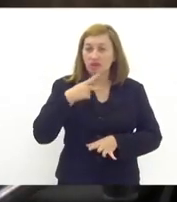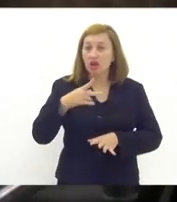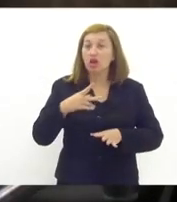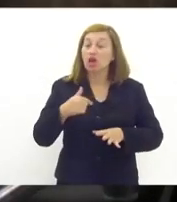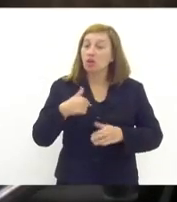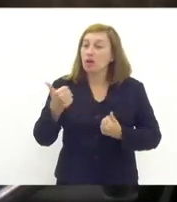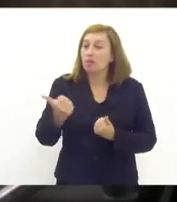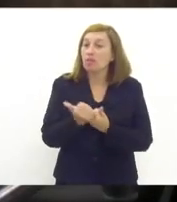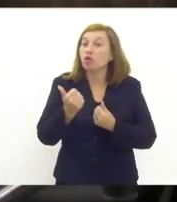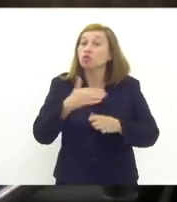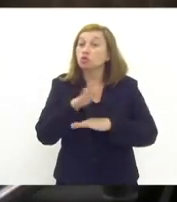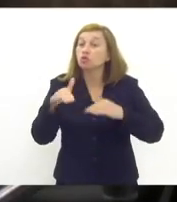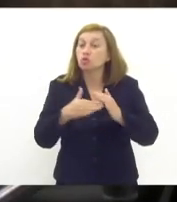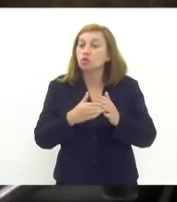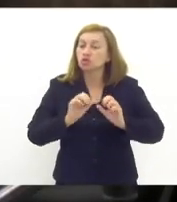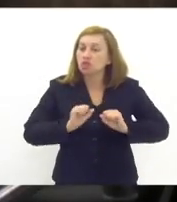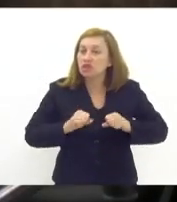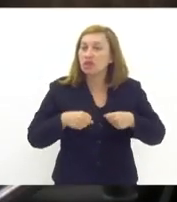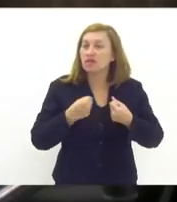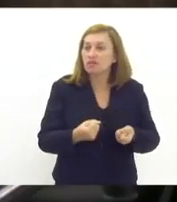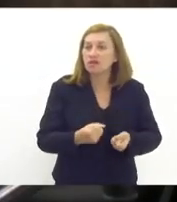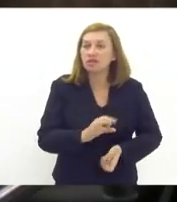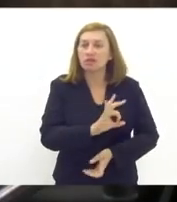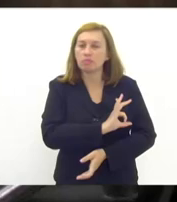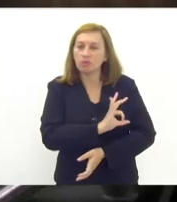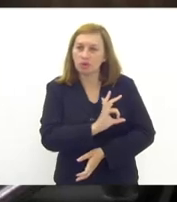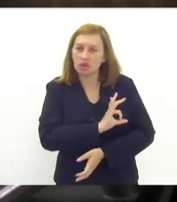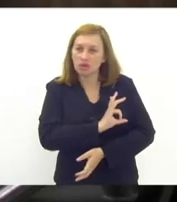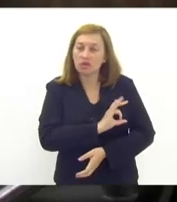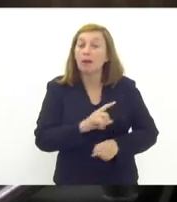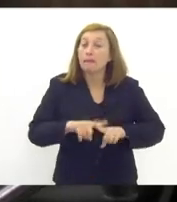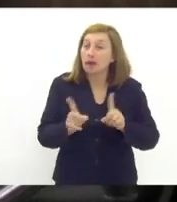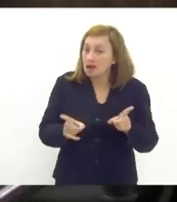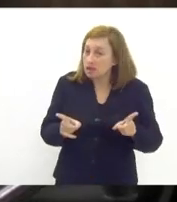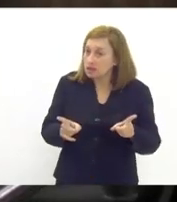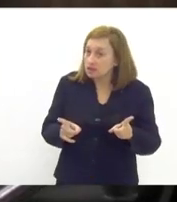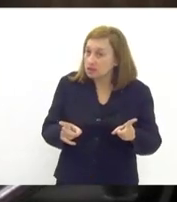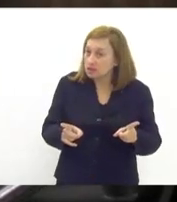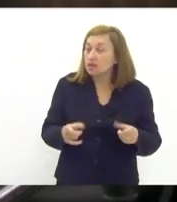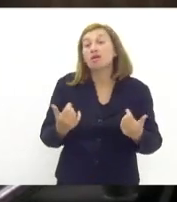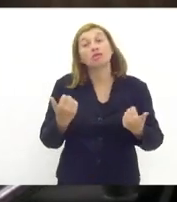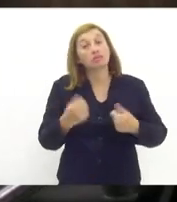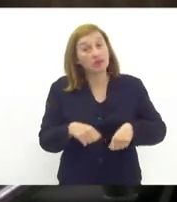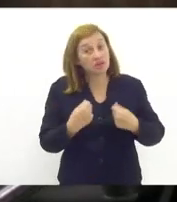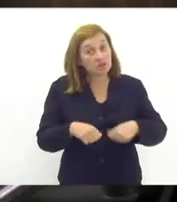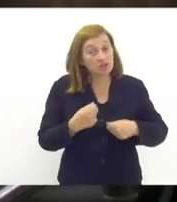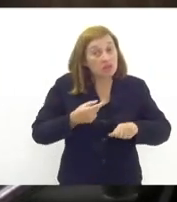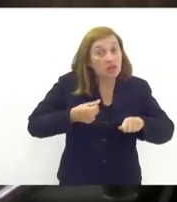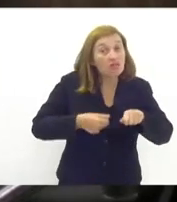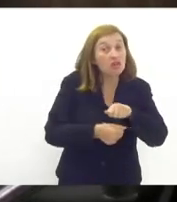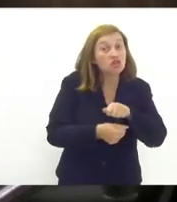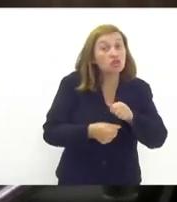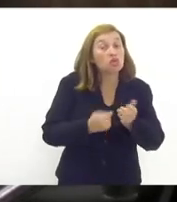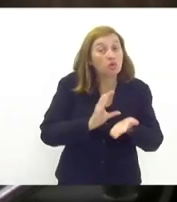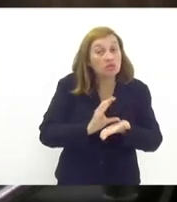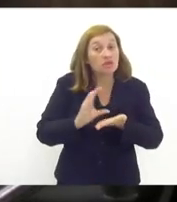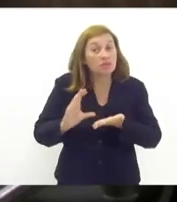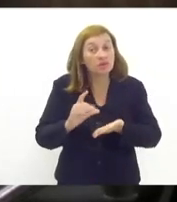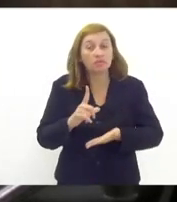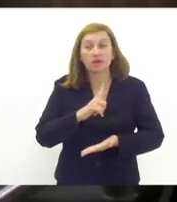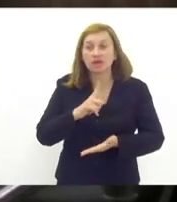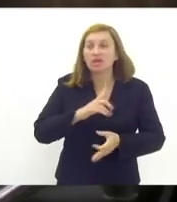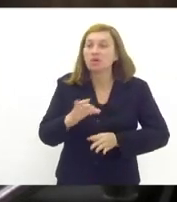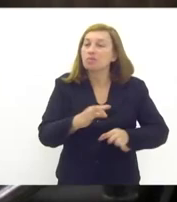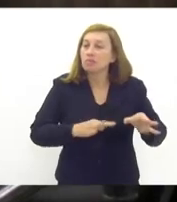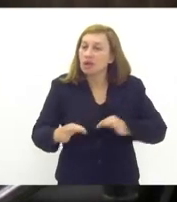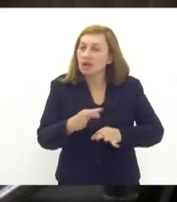aquelas que defendem as forças de segurança, mas a gente precisa investir e ter orçamento para ter plano